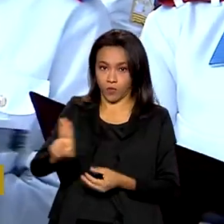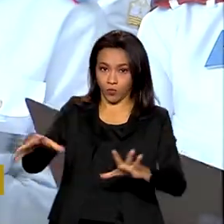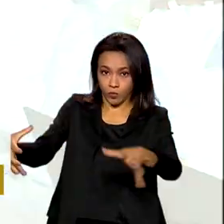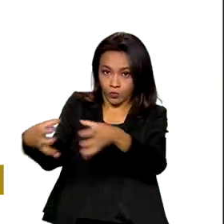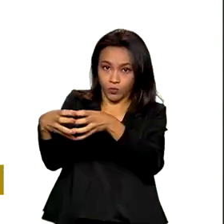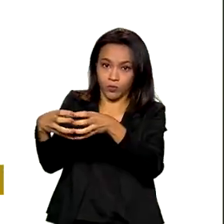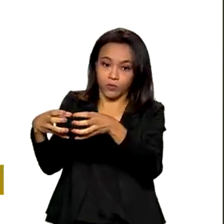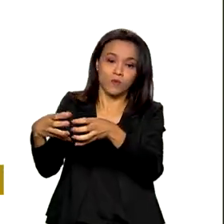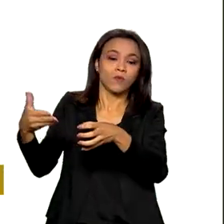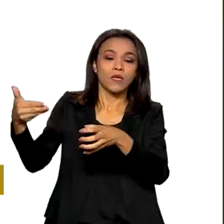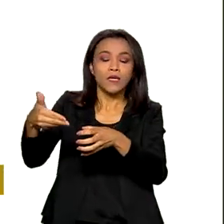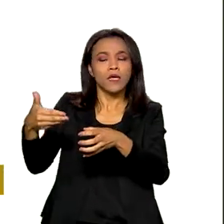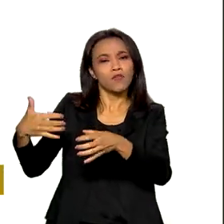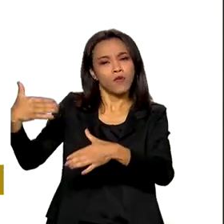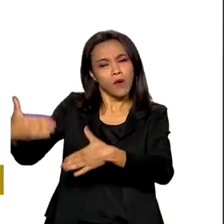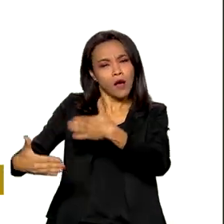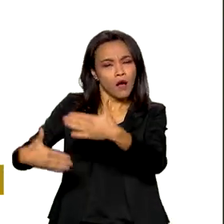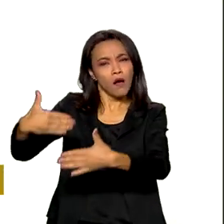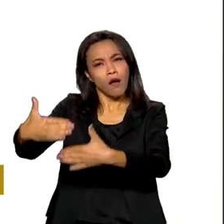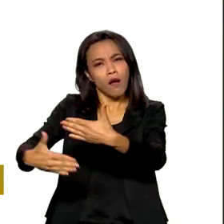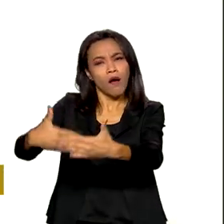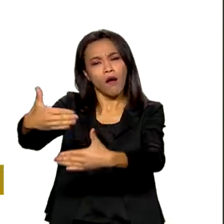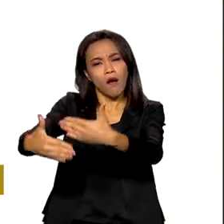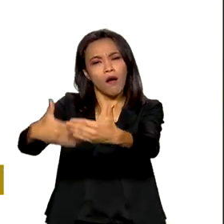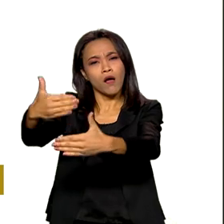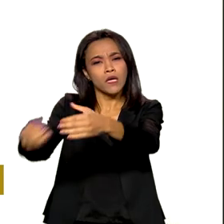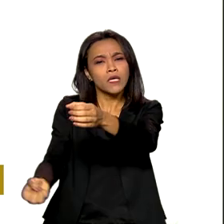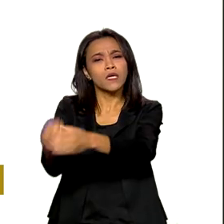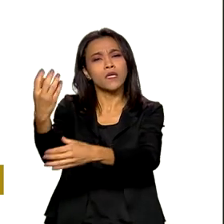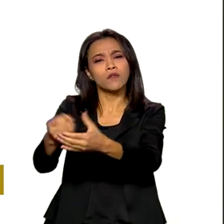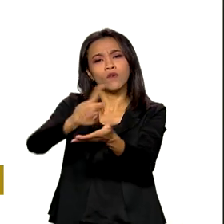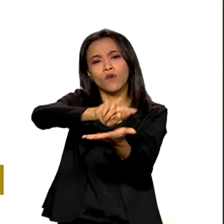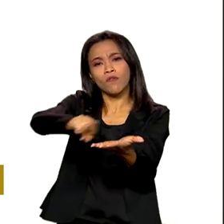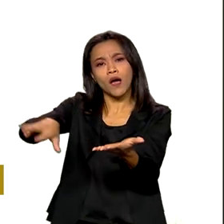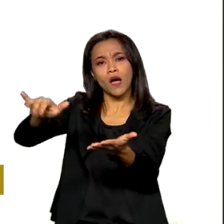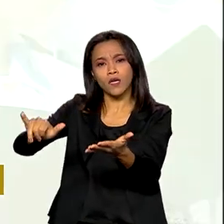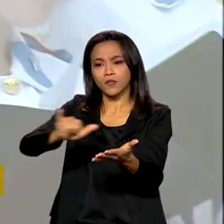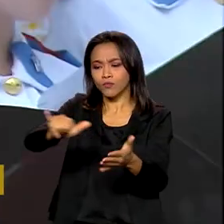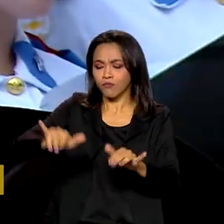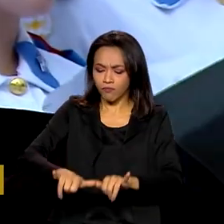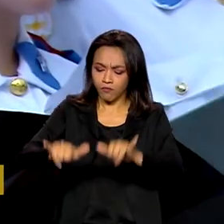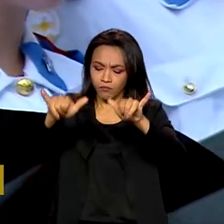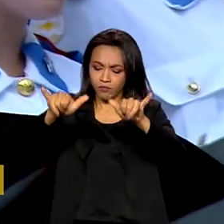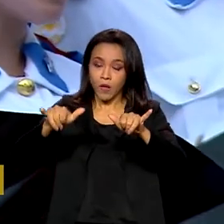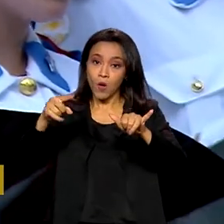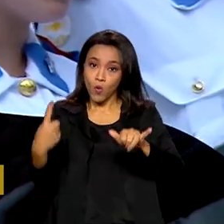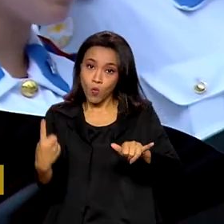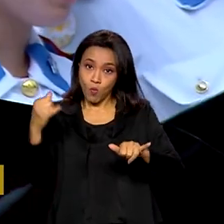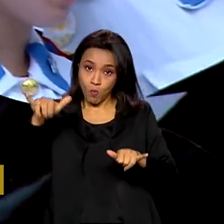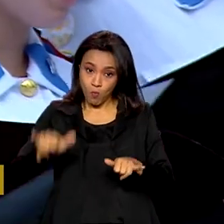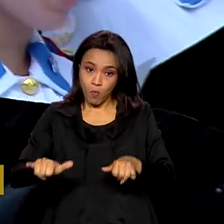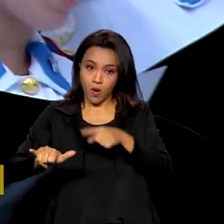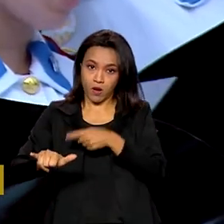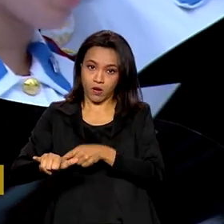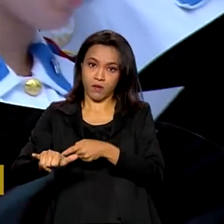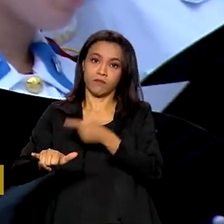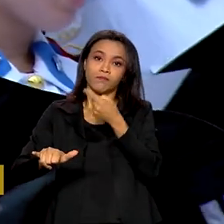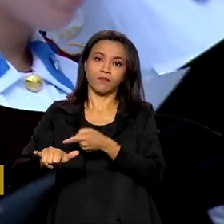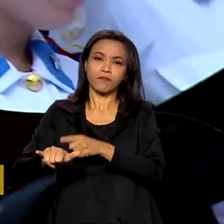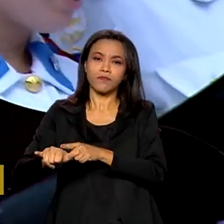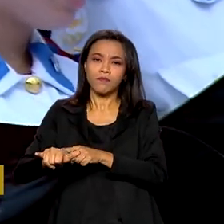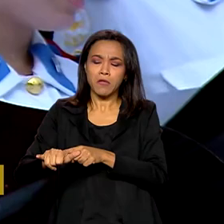eles foram evoluindo, né, desde a sua criação com diversas aeronaves. Iniciaram com a aeronave T-6, né, que era uma aeronave